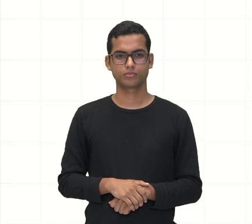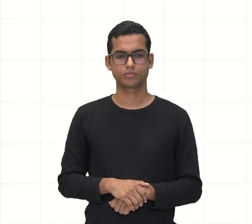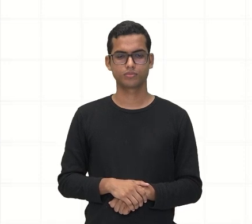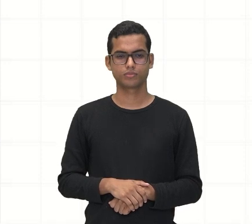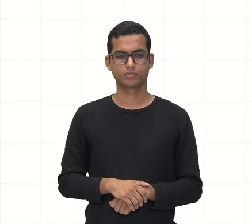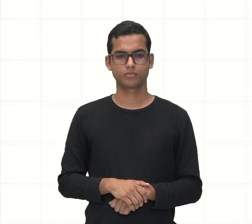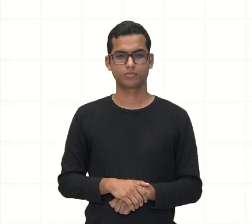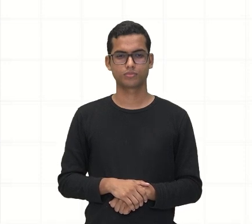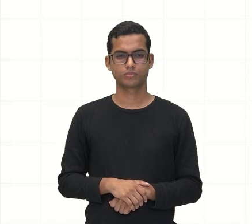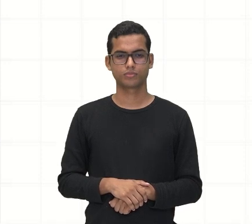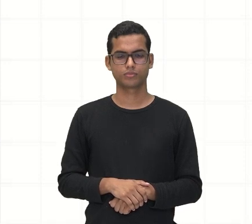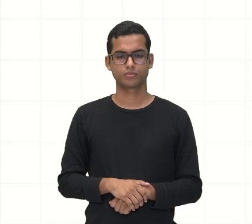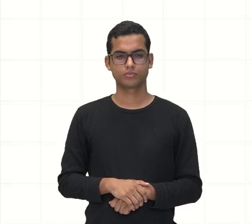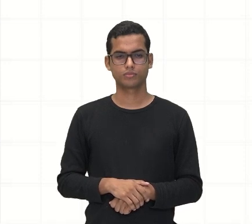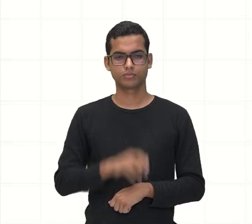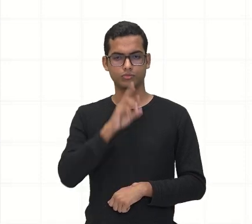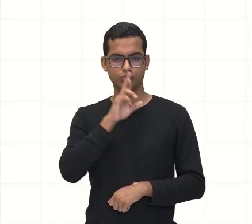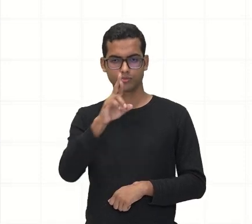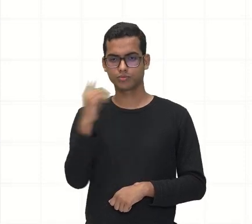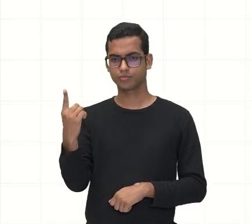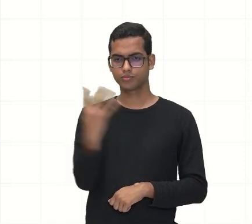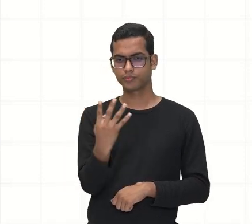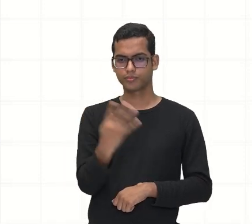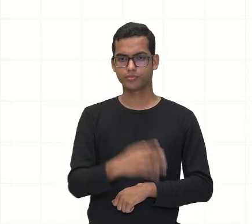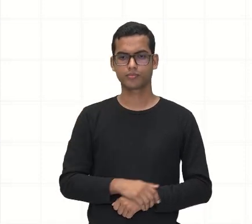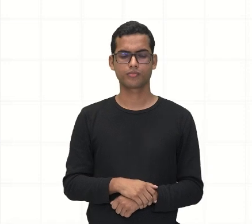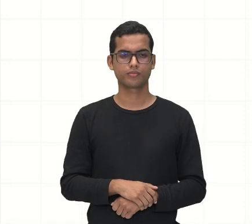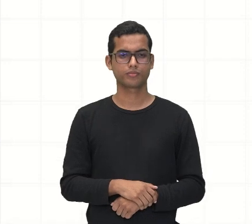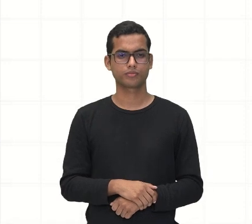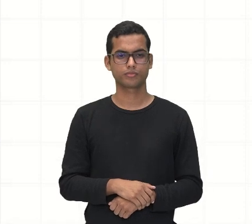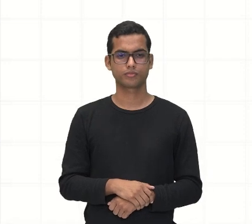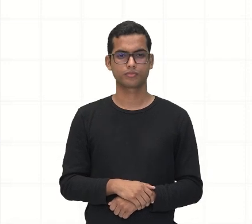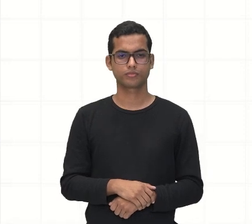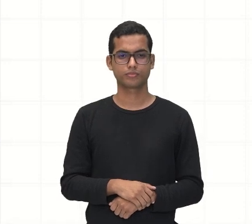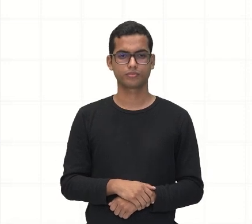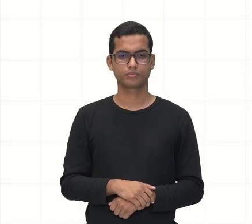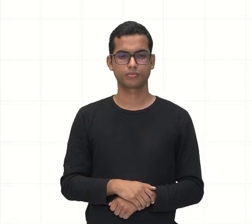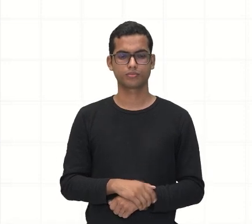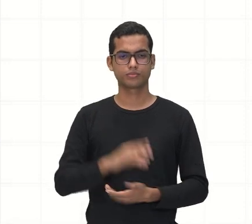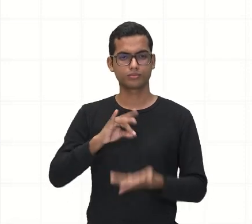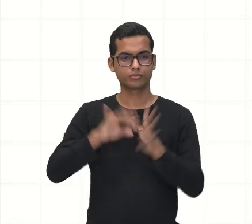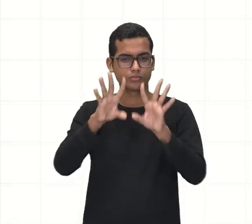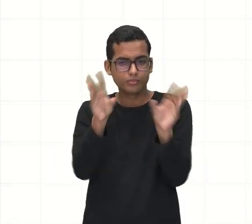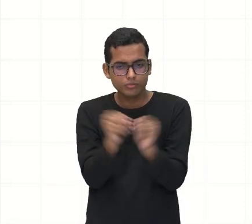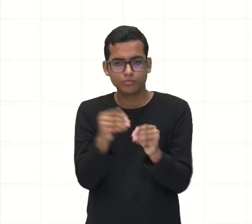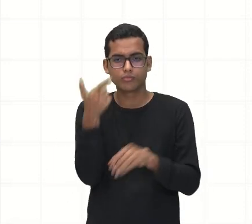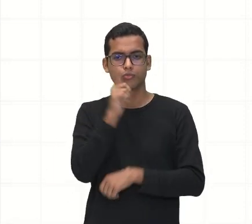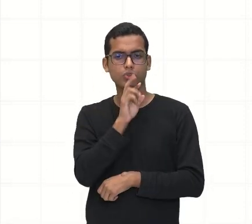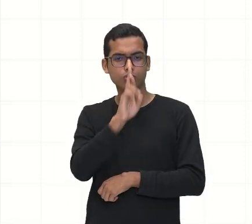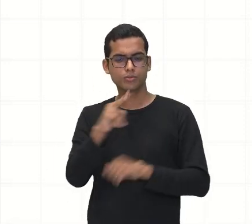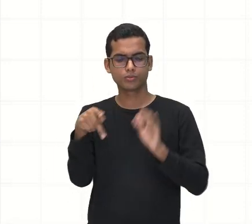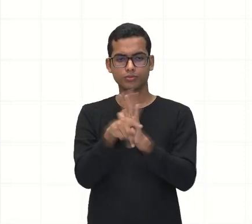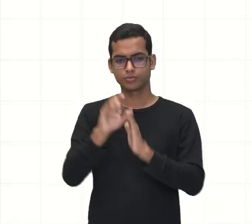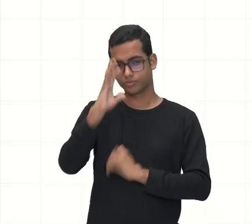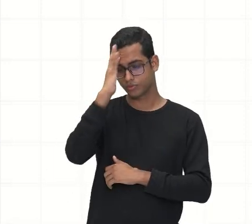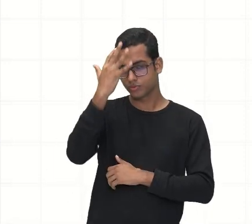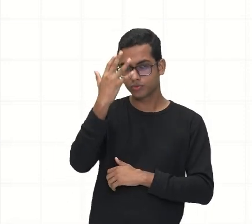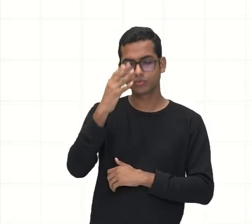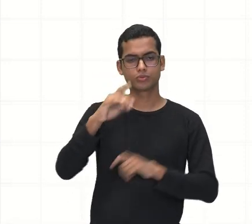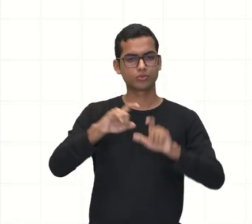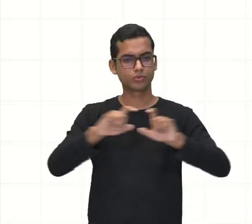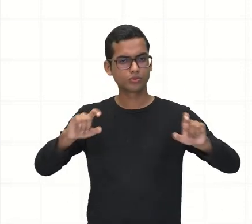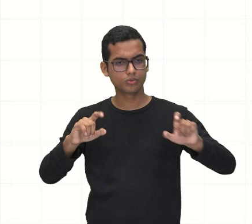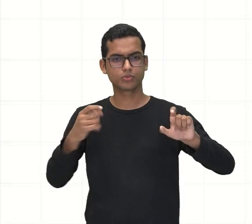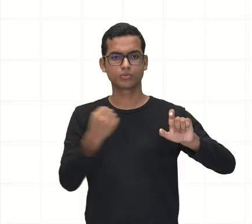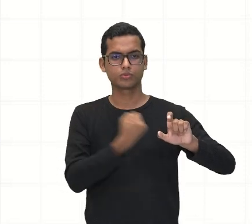é 14. E assim, ó, nós finalizamos, né, a resolução da nossa